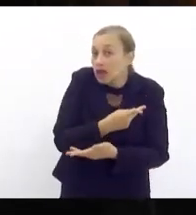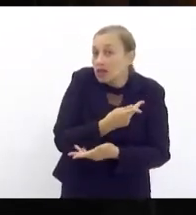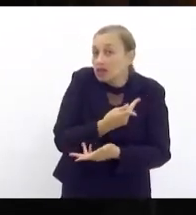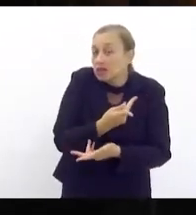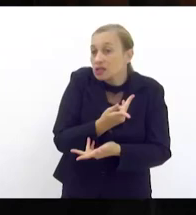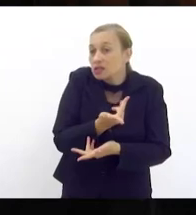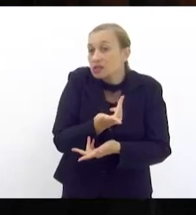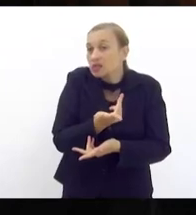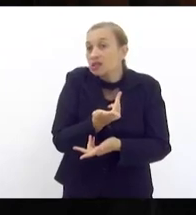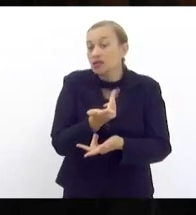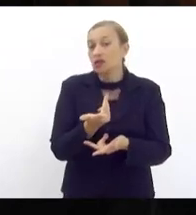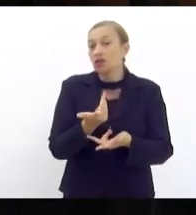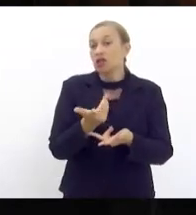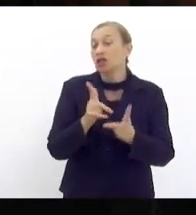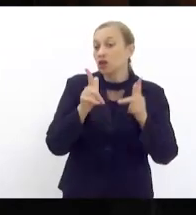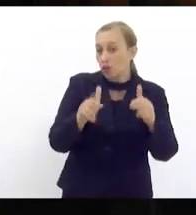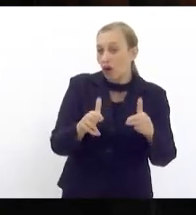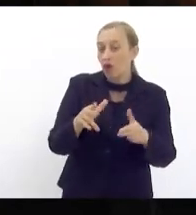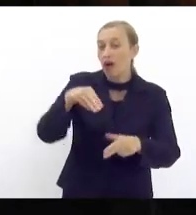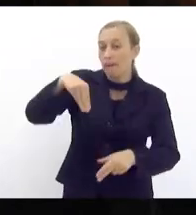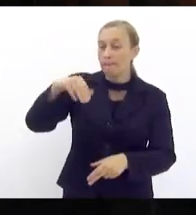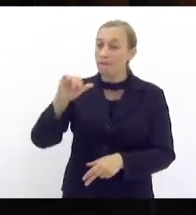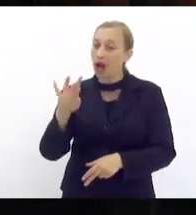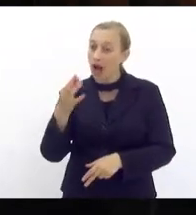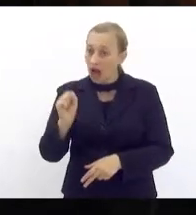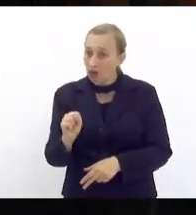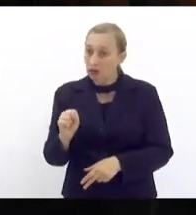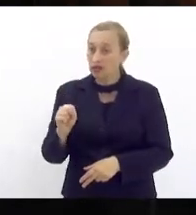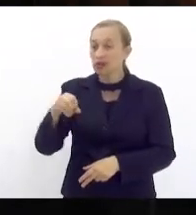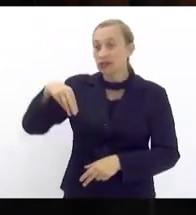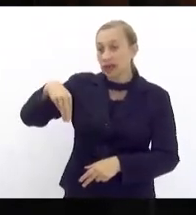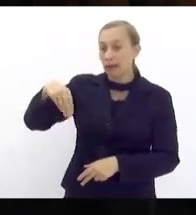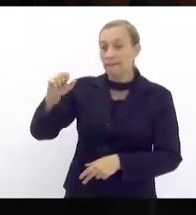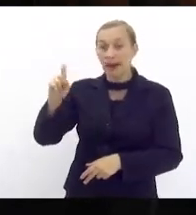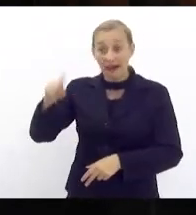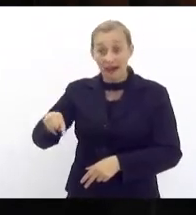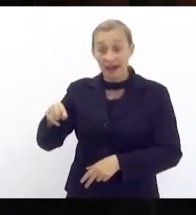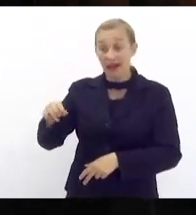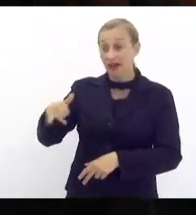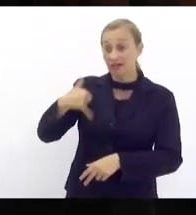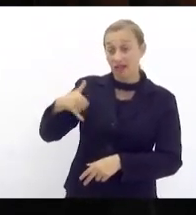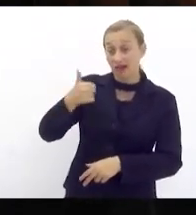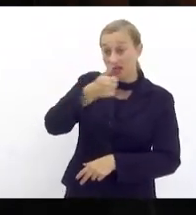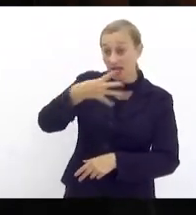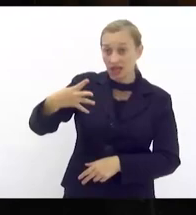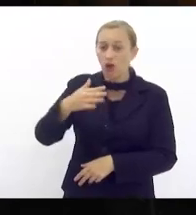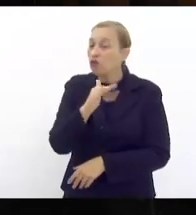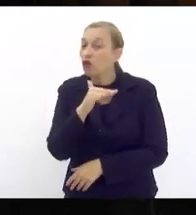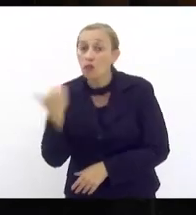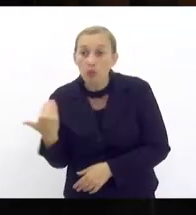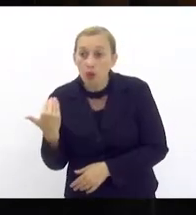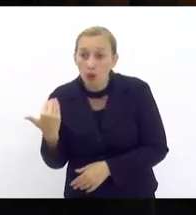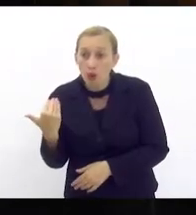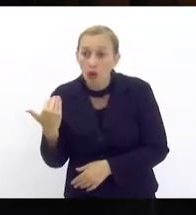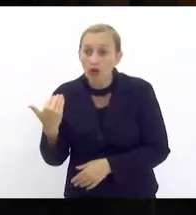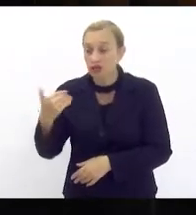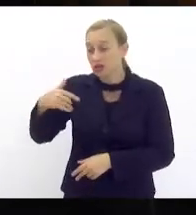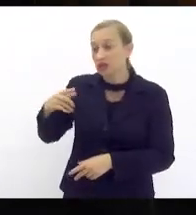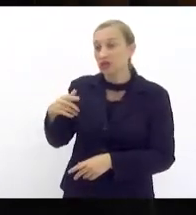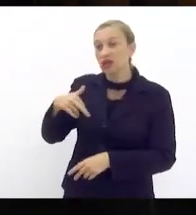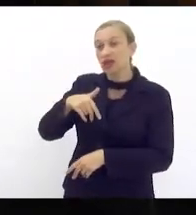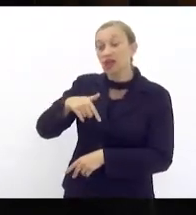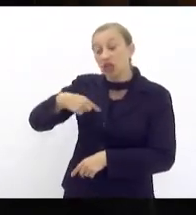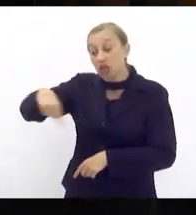como aconteceu com Marcos Vinícius na Maré de 14 anos que foi assassinado a caminho da escola